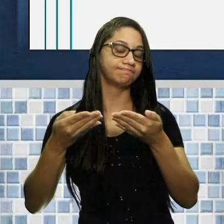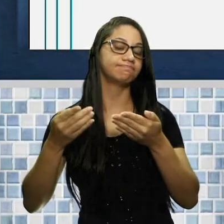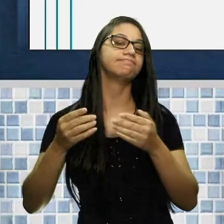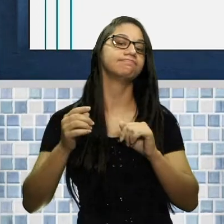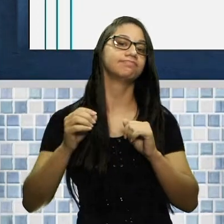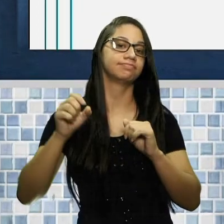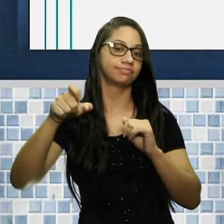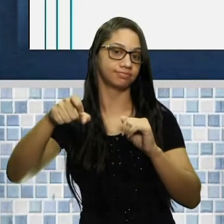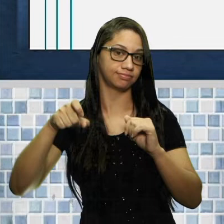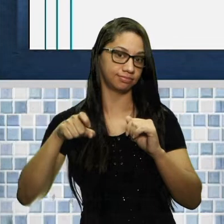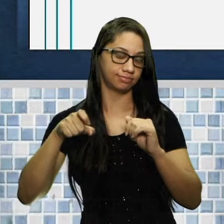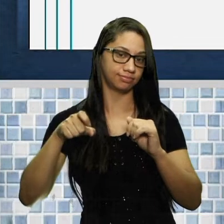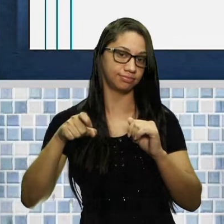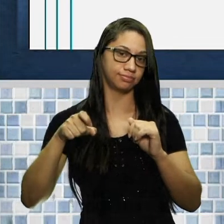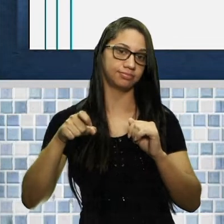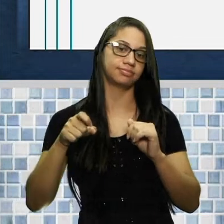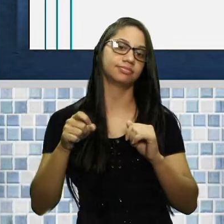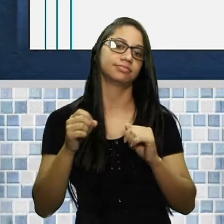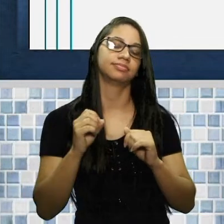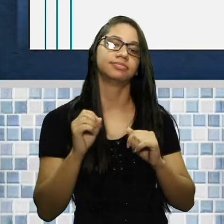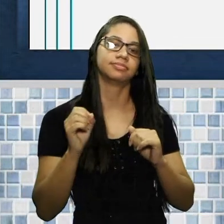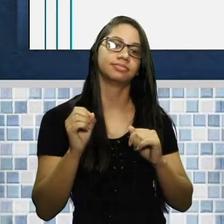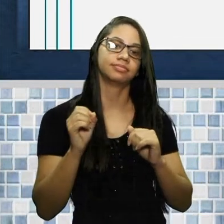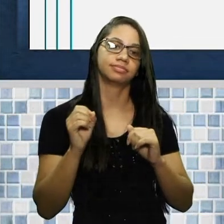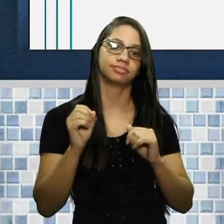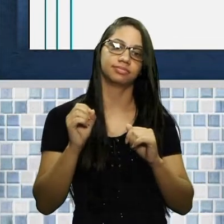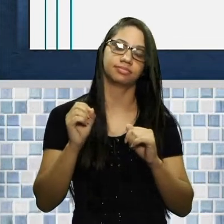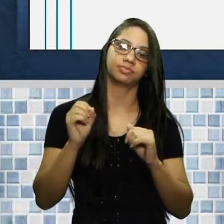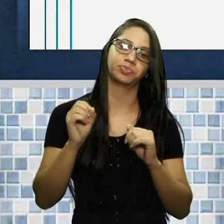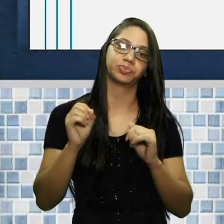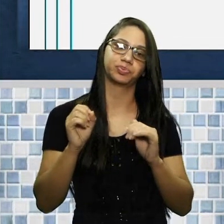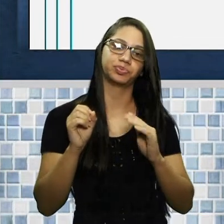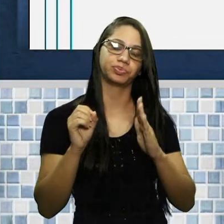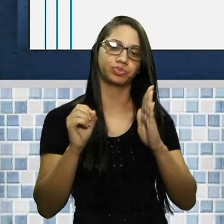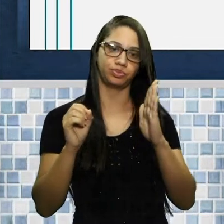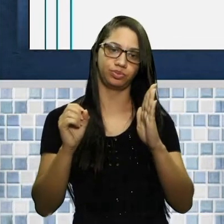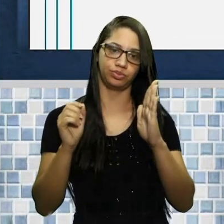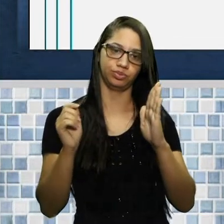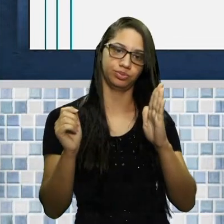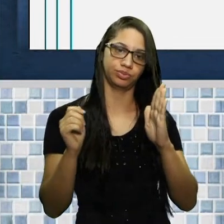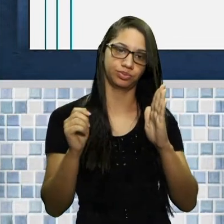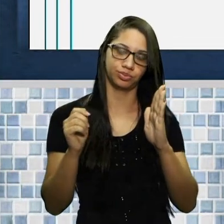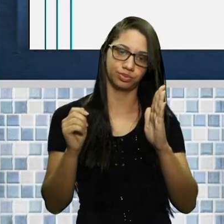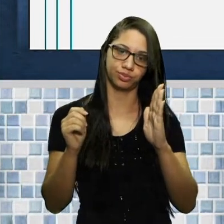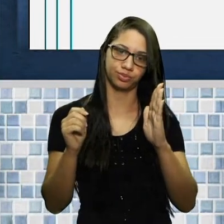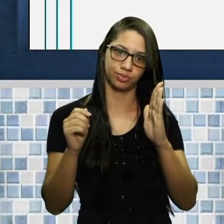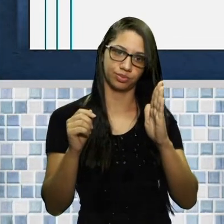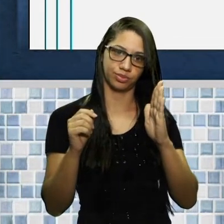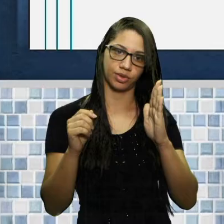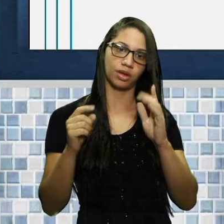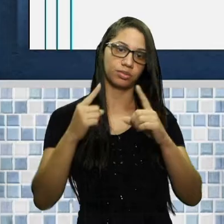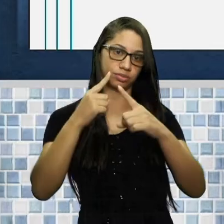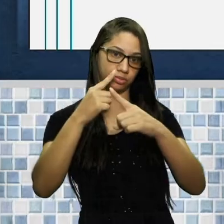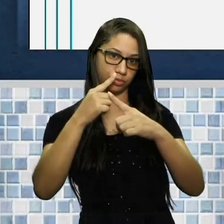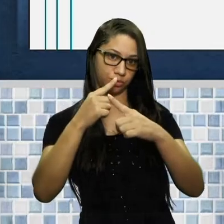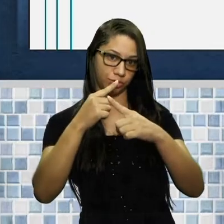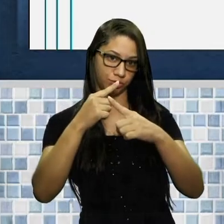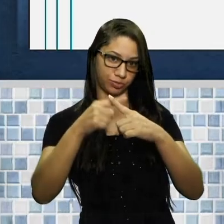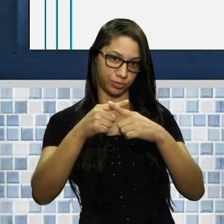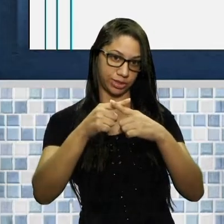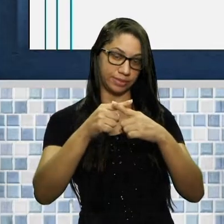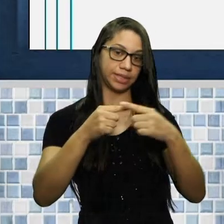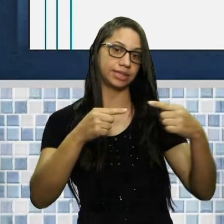X. Lembrando que nós usamos aí as proporções das aulas anteriores, onde devemos multiplicar sempre na direção